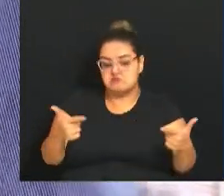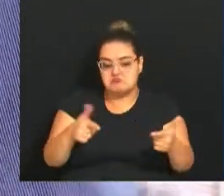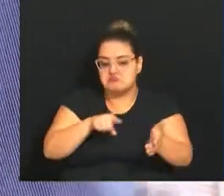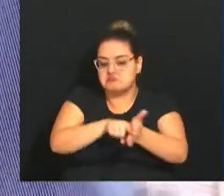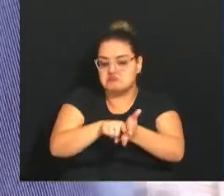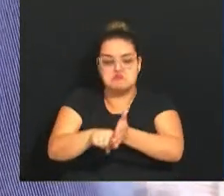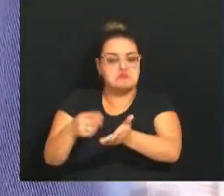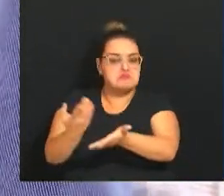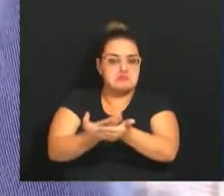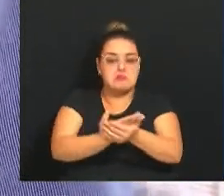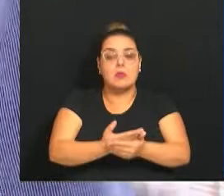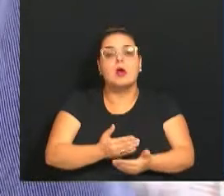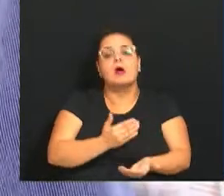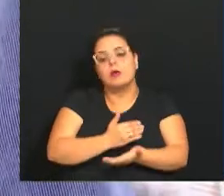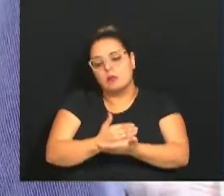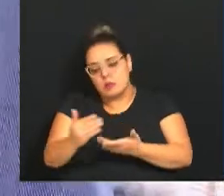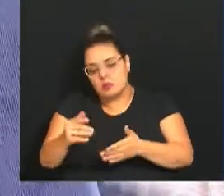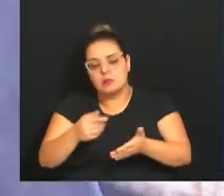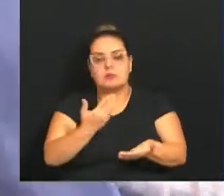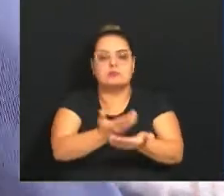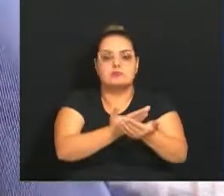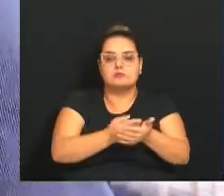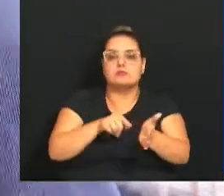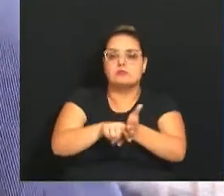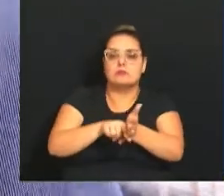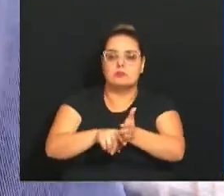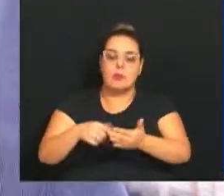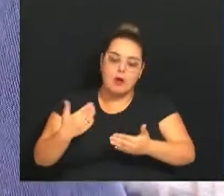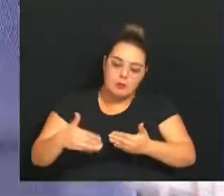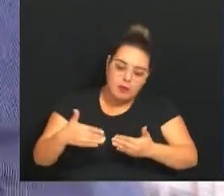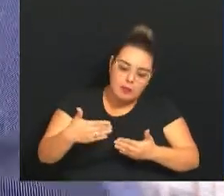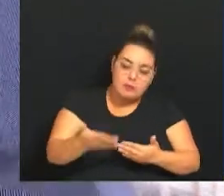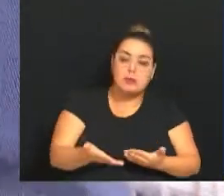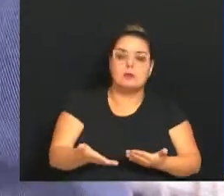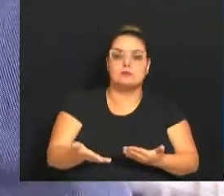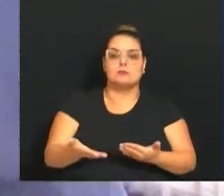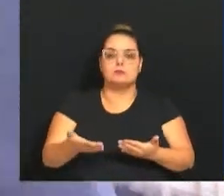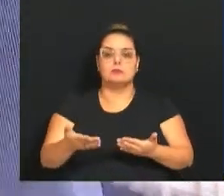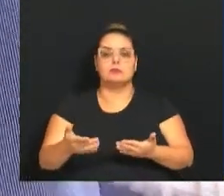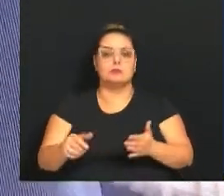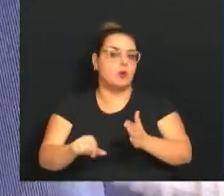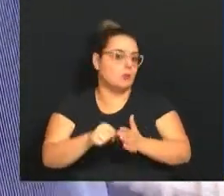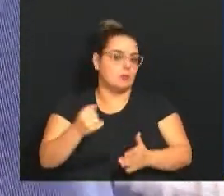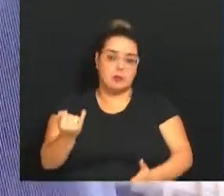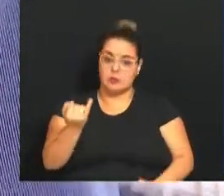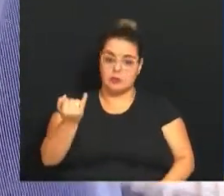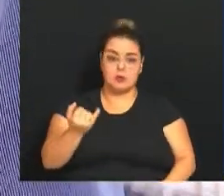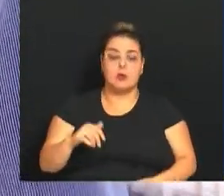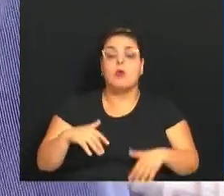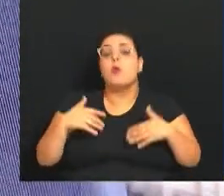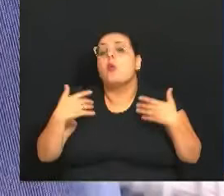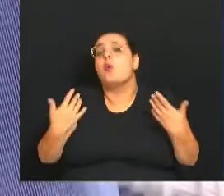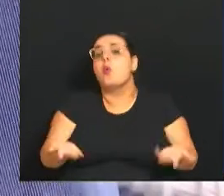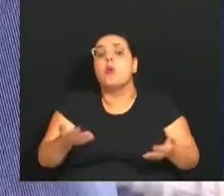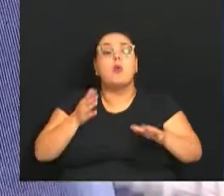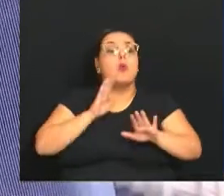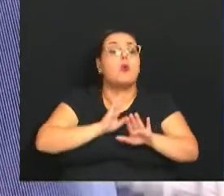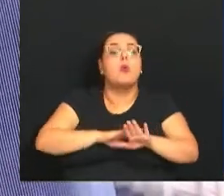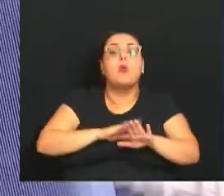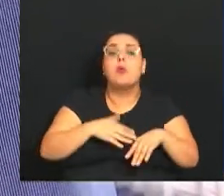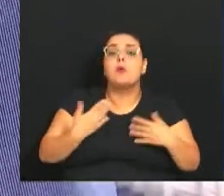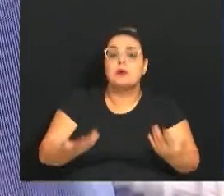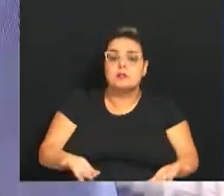partir desse estudo nós temos já o primeiro passo já dado, que é o primeiro passo importante, para saber quais as obras e saber